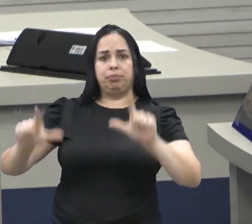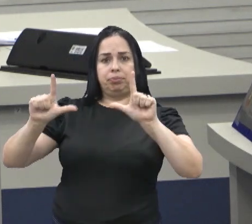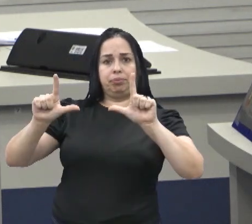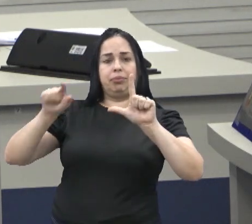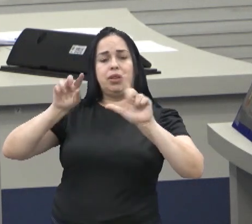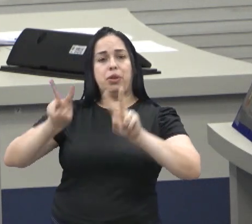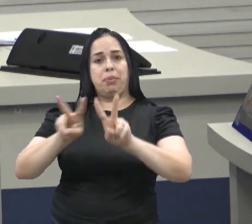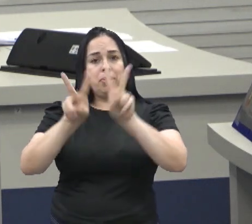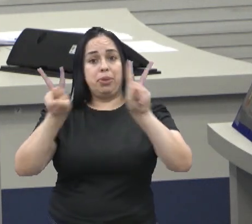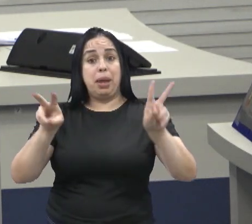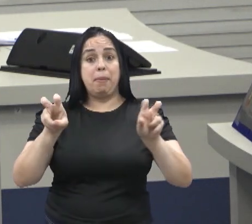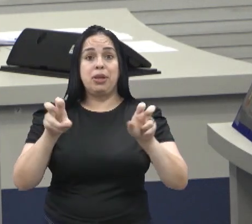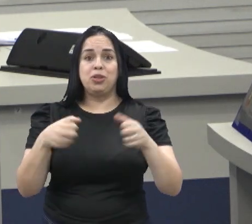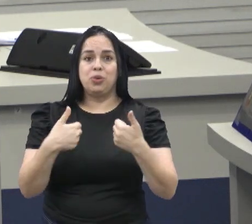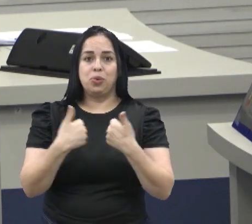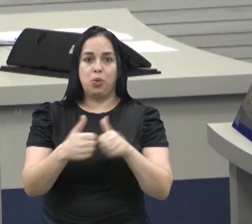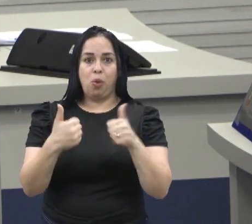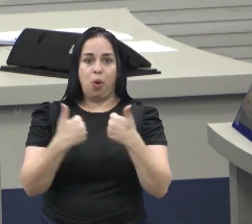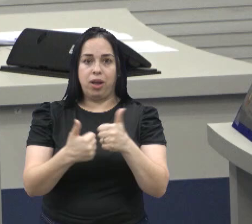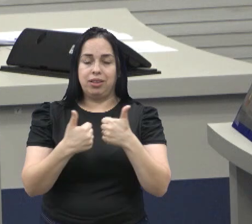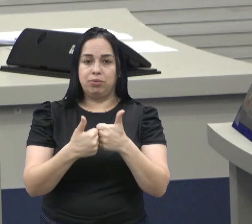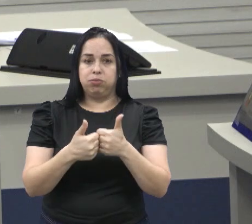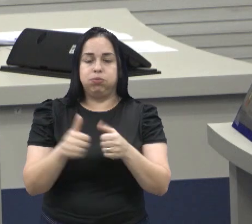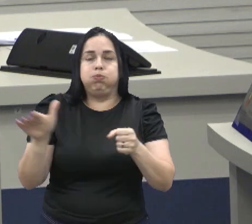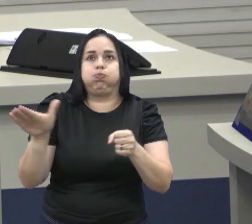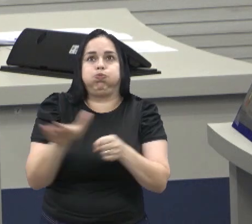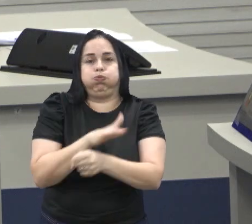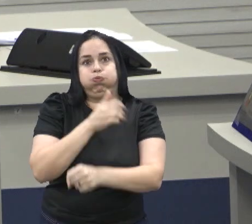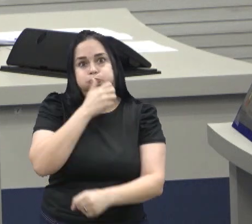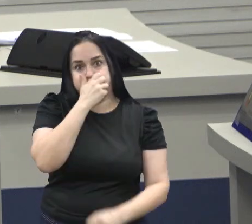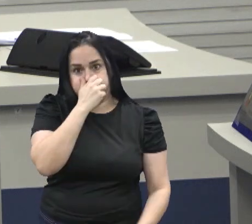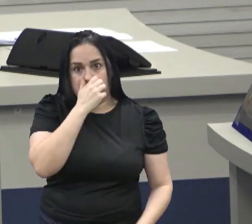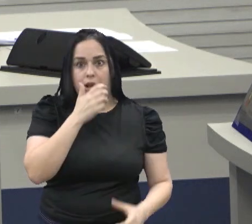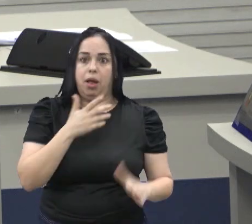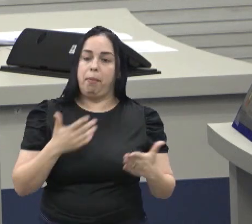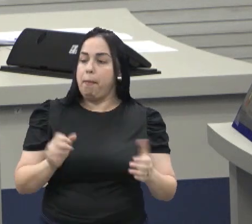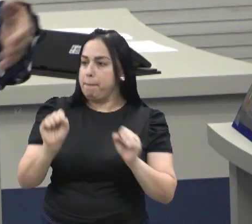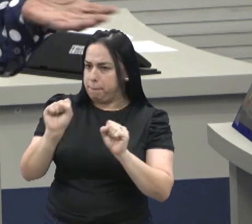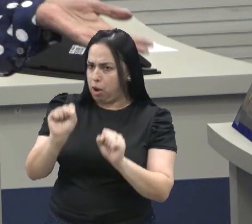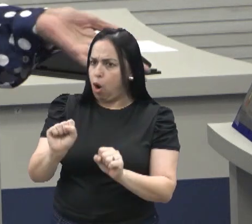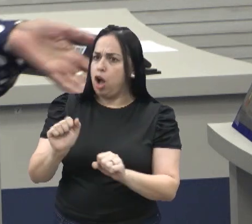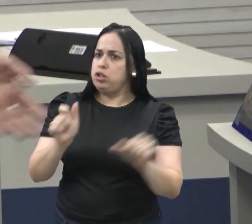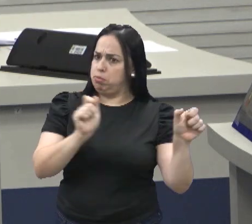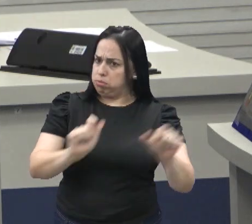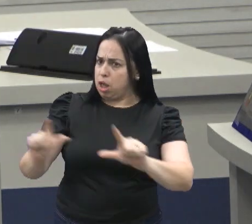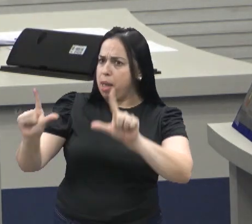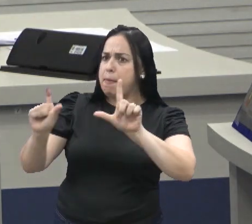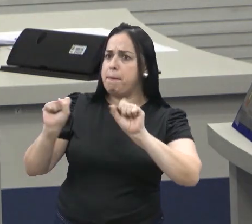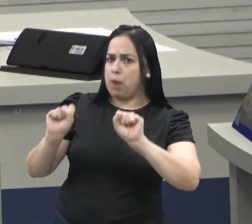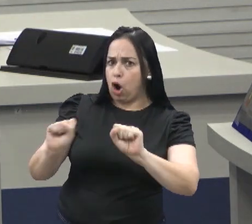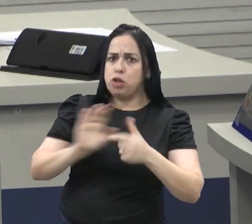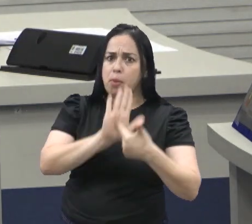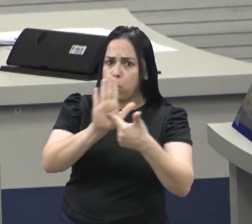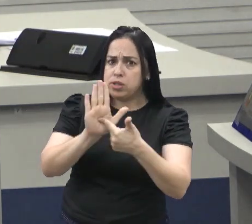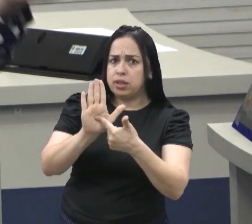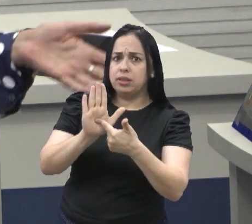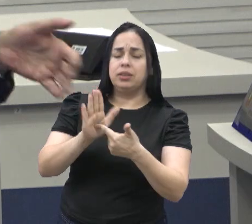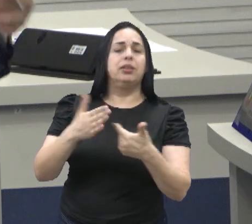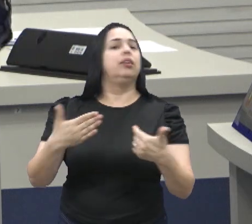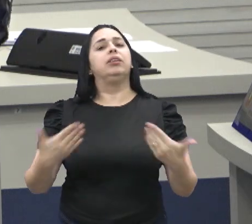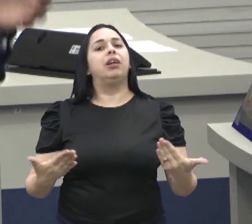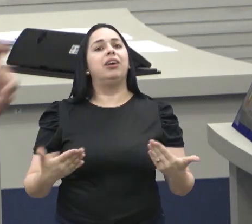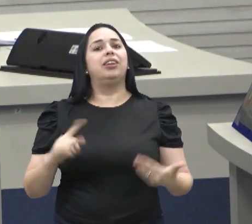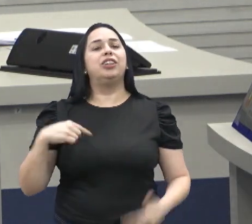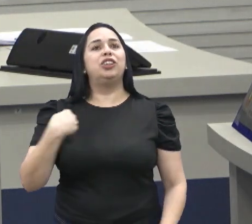hoje de um ônibus de superlotação. Claro. Então, está aqui nós, no